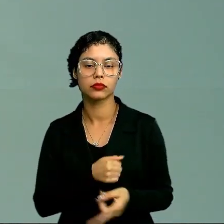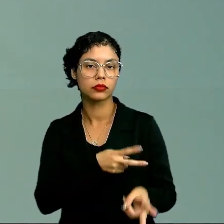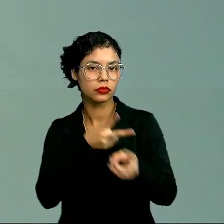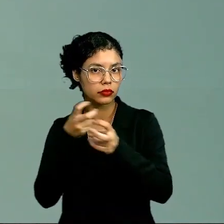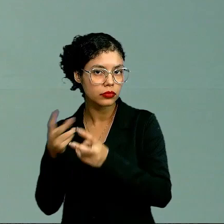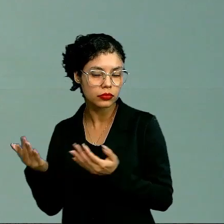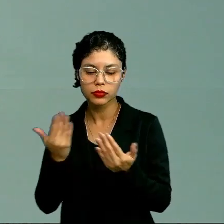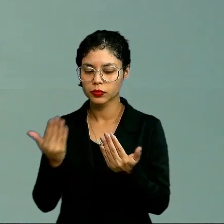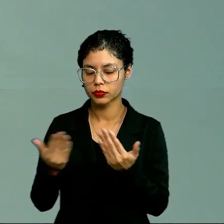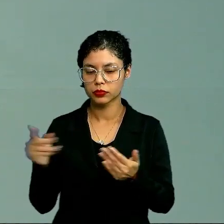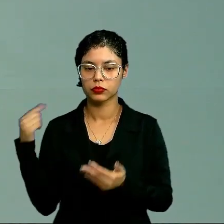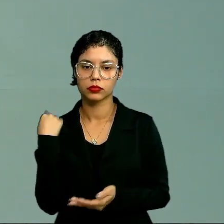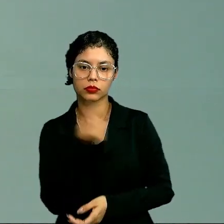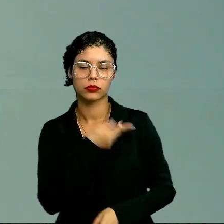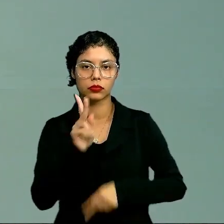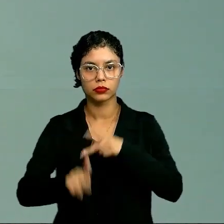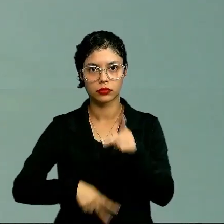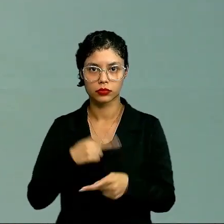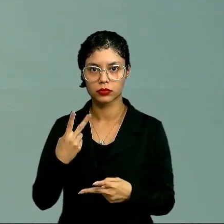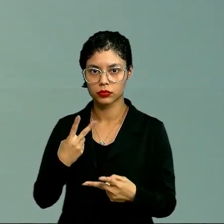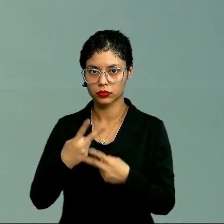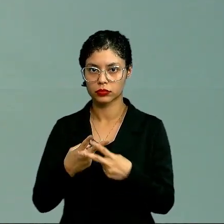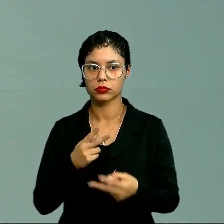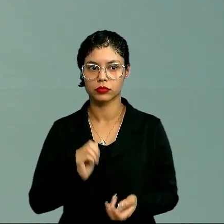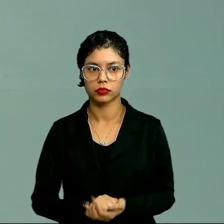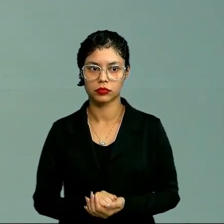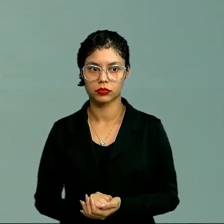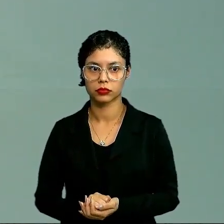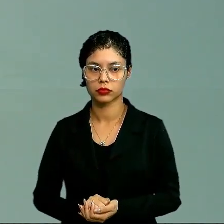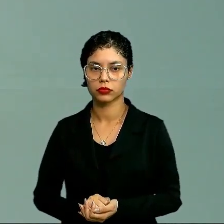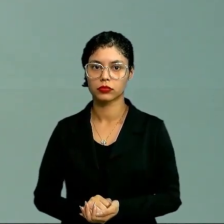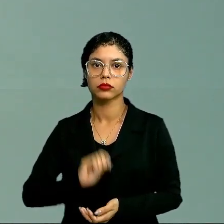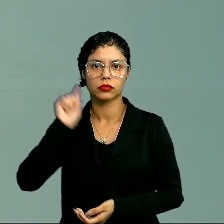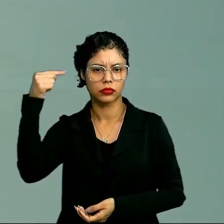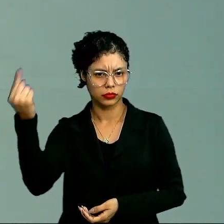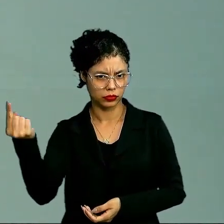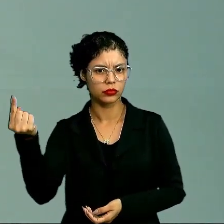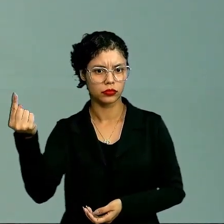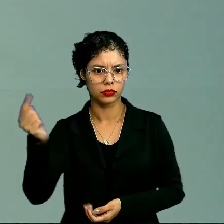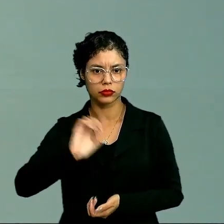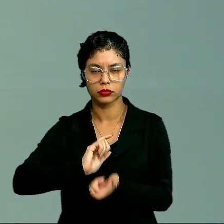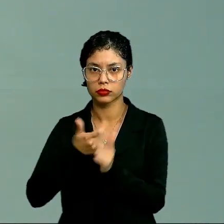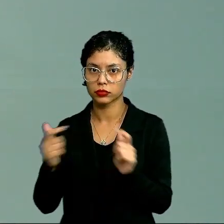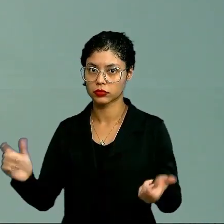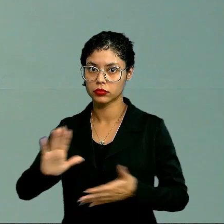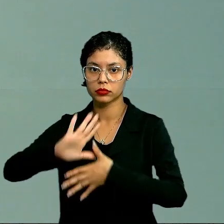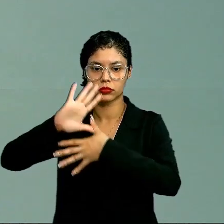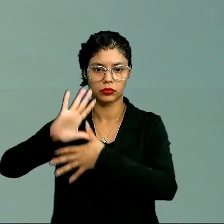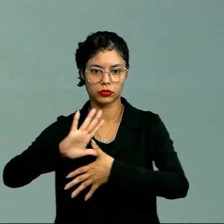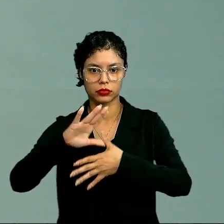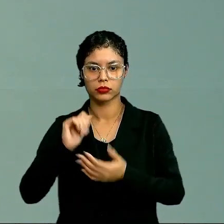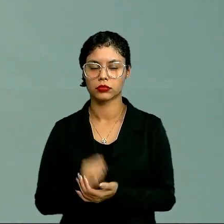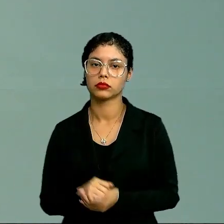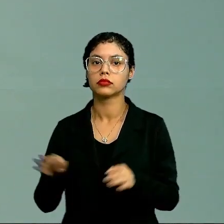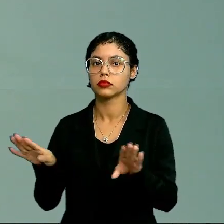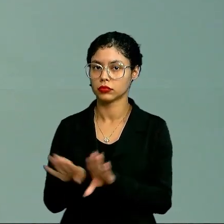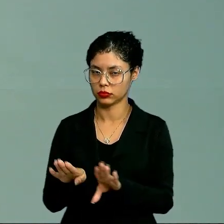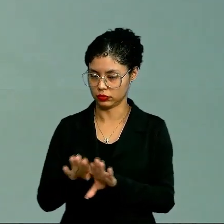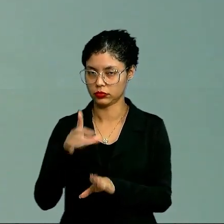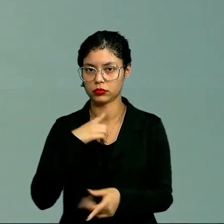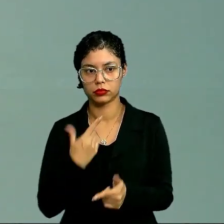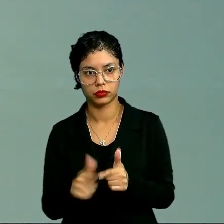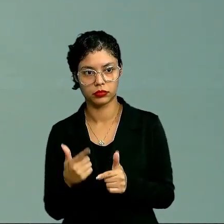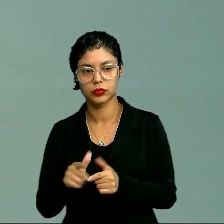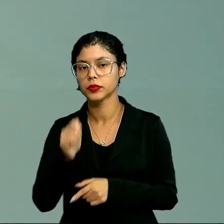formos comparar a nossa população carcerária à população carcerária americana, que é considerada a maior de todos os tempos, eles também têm um